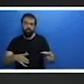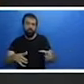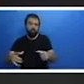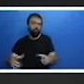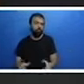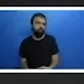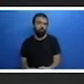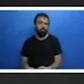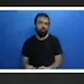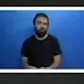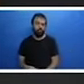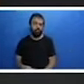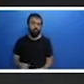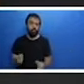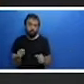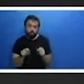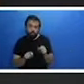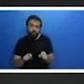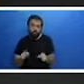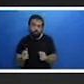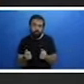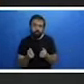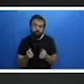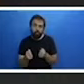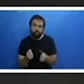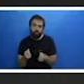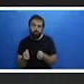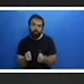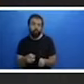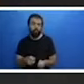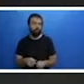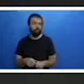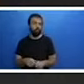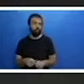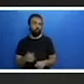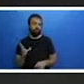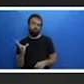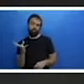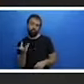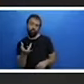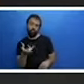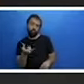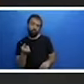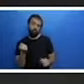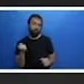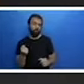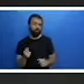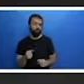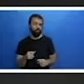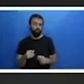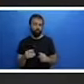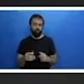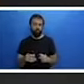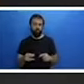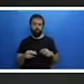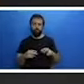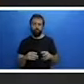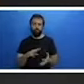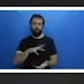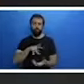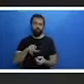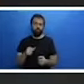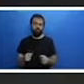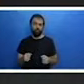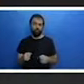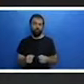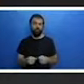quando eu tenho tudo e sobre controle quando eu controlo e também quando eu tenho muita habilidade todas as outras atividades físicas ficam